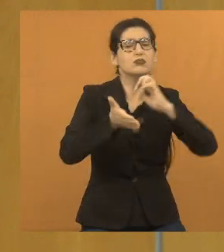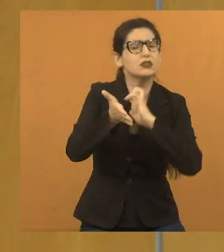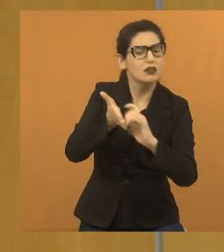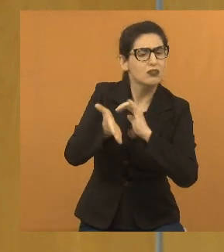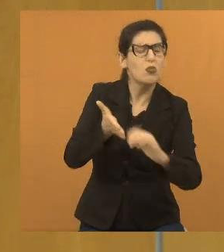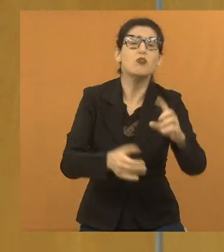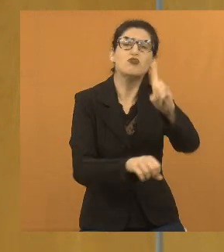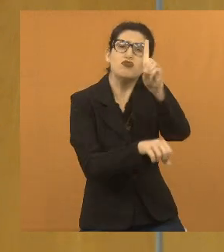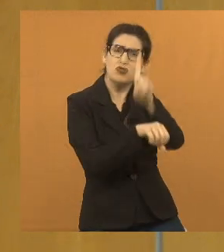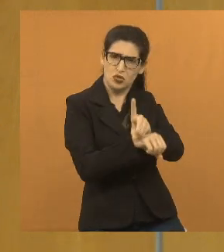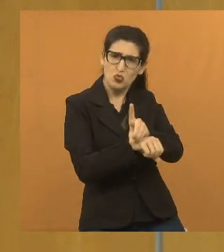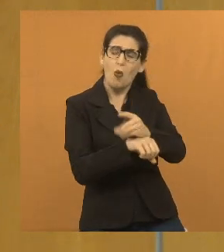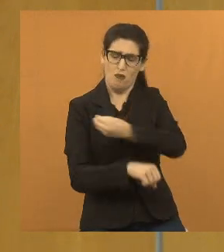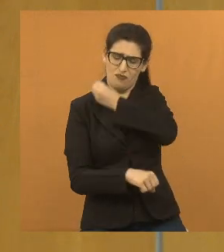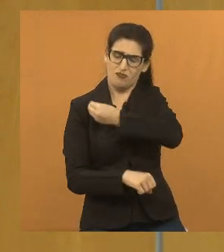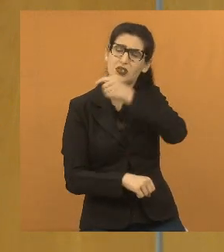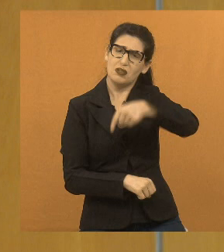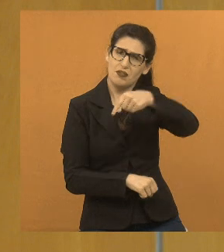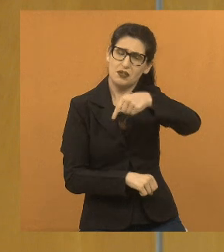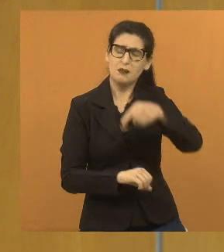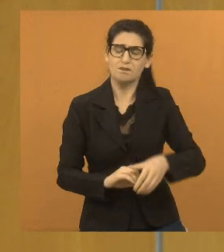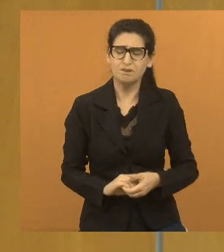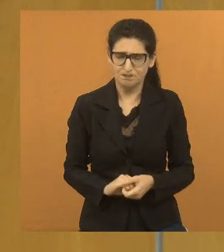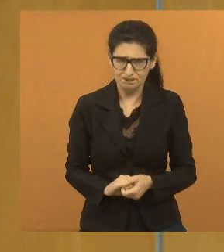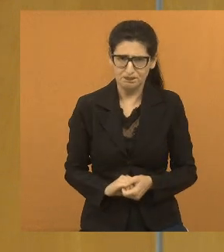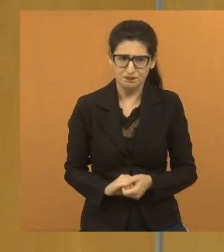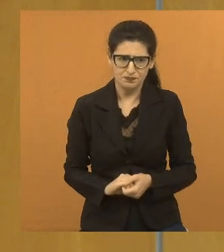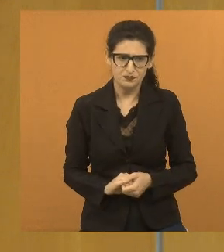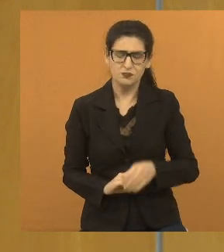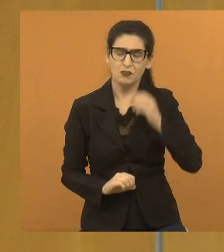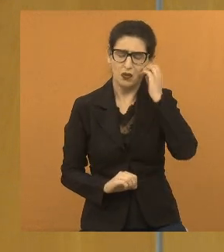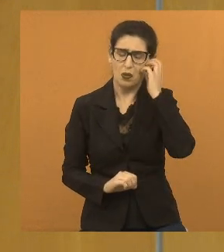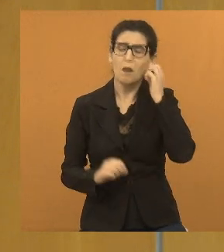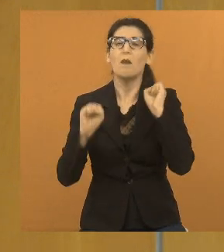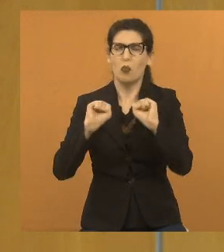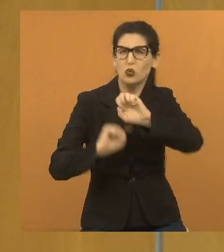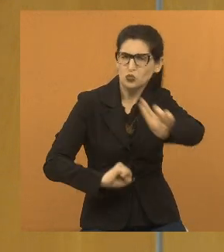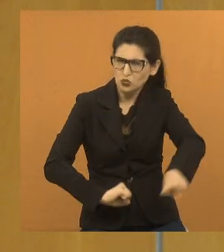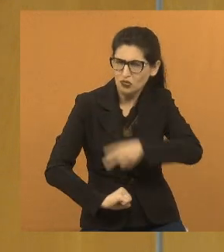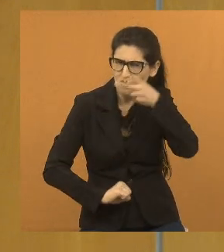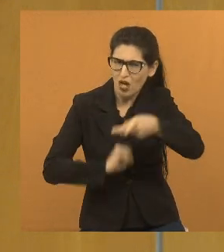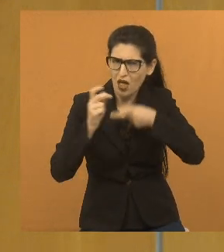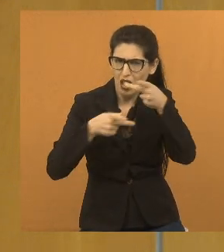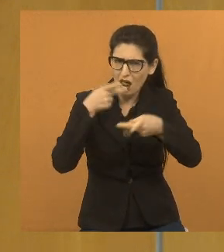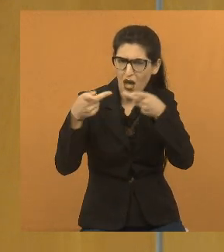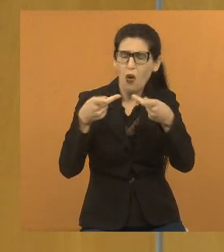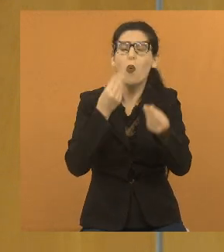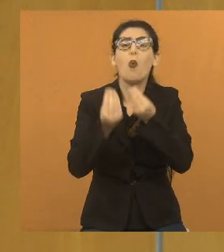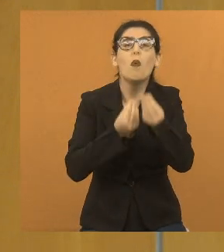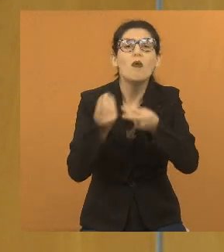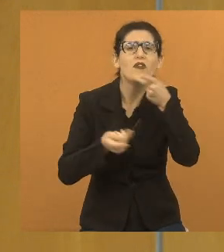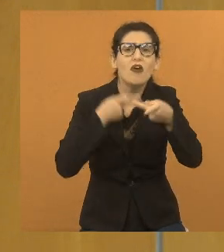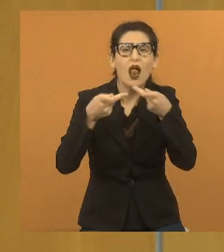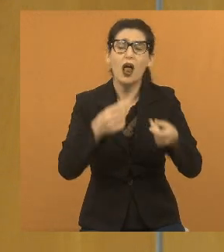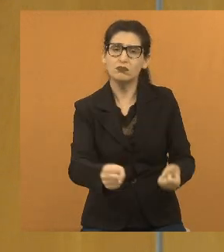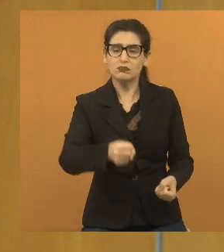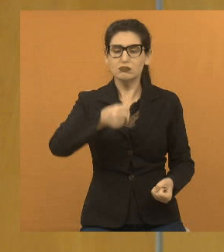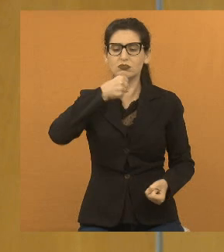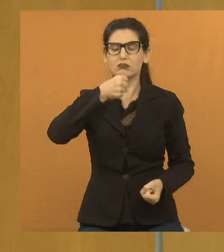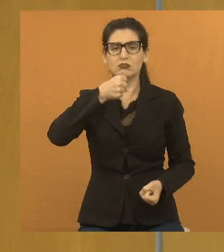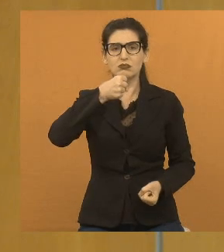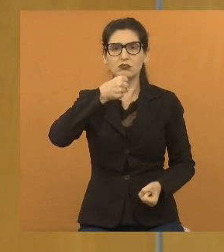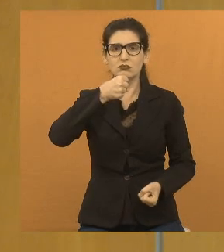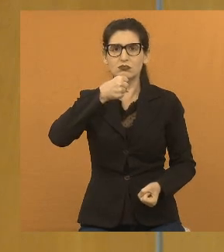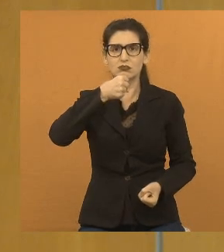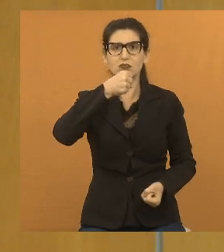e diretores que estão aqui presentes. O uso da palavra deverá ser feito através do microfone